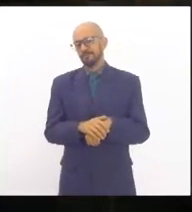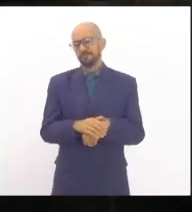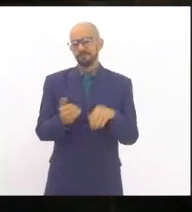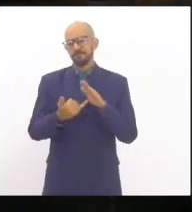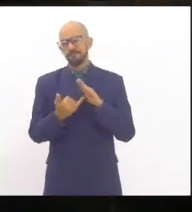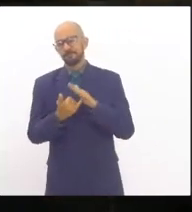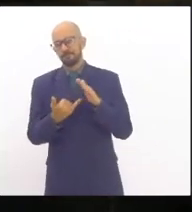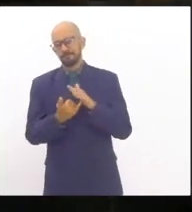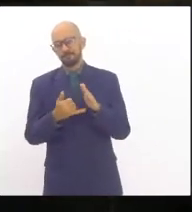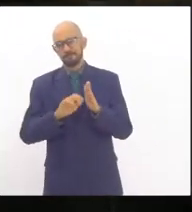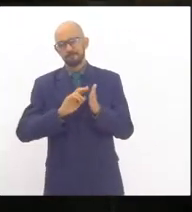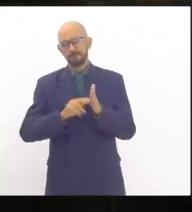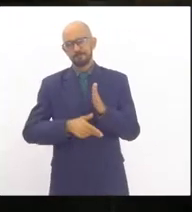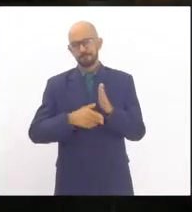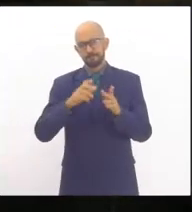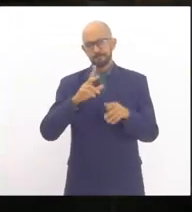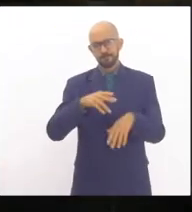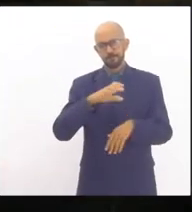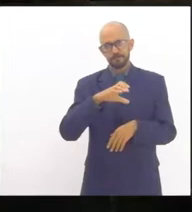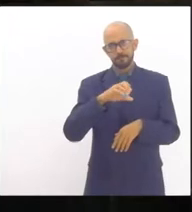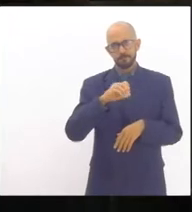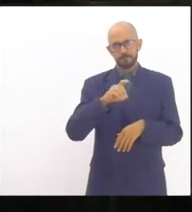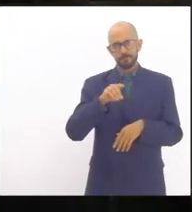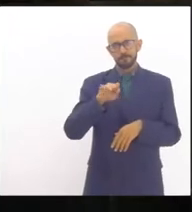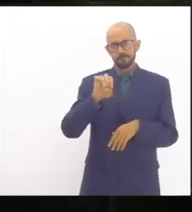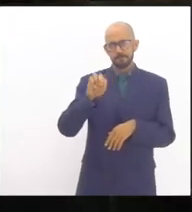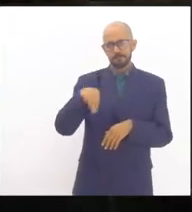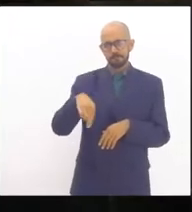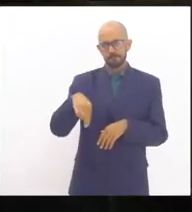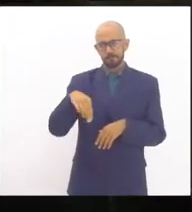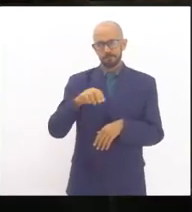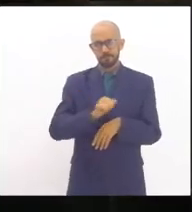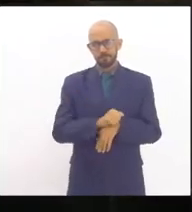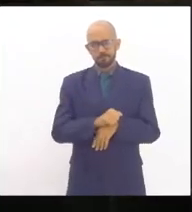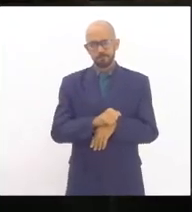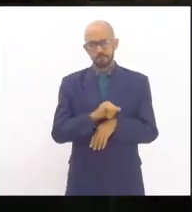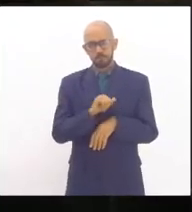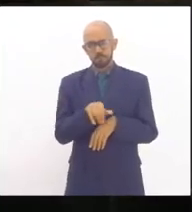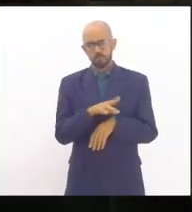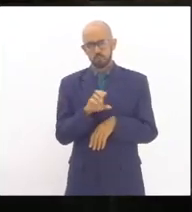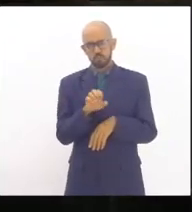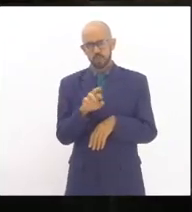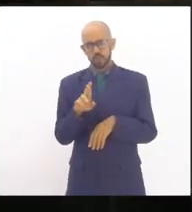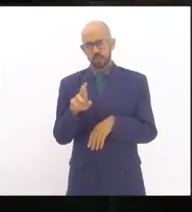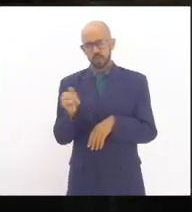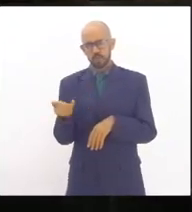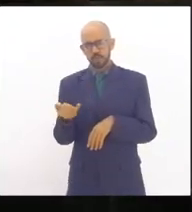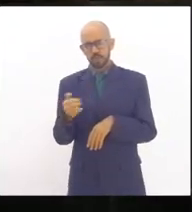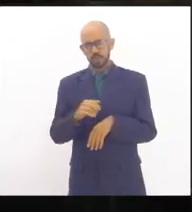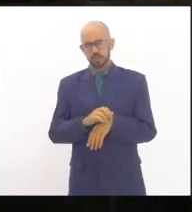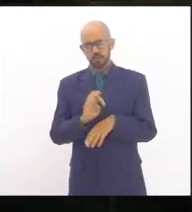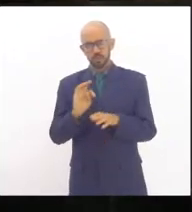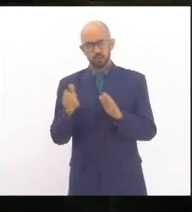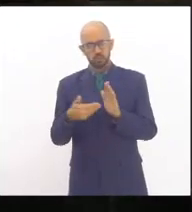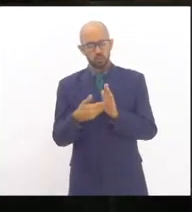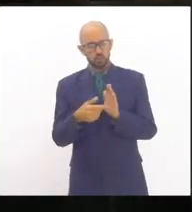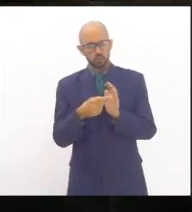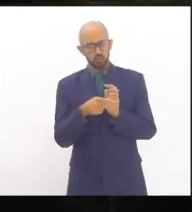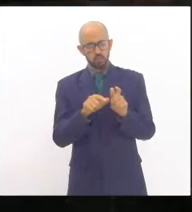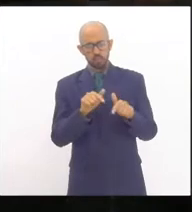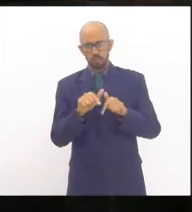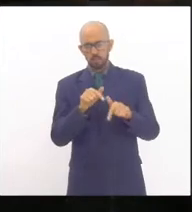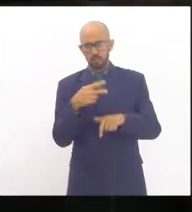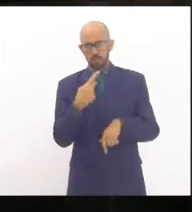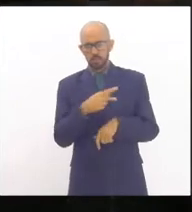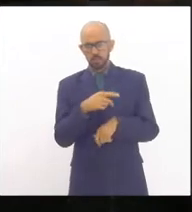instituições como coding como jucerja e tudo concentra lá E para quê